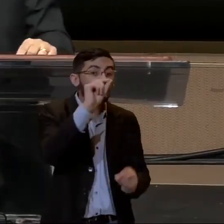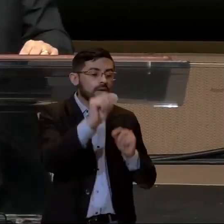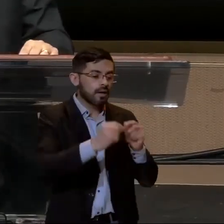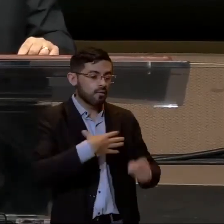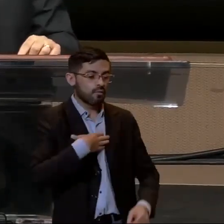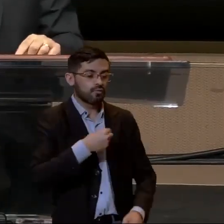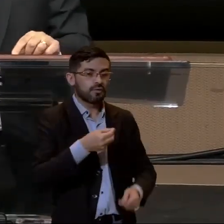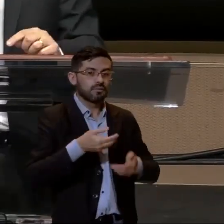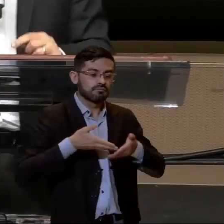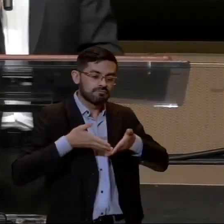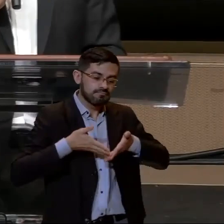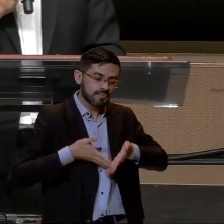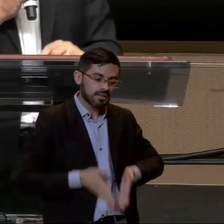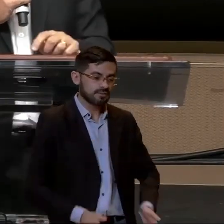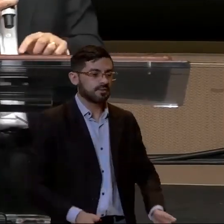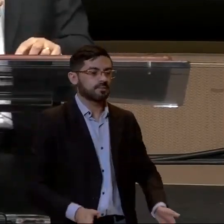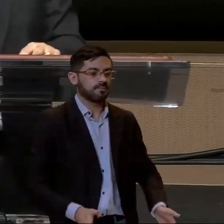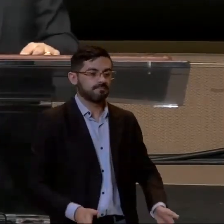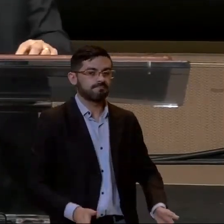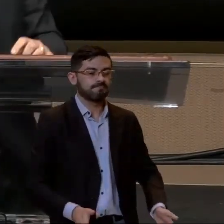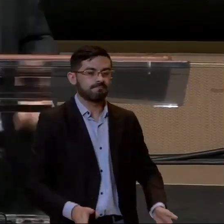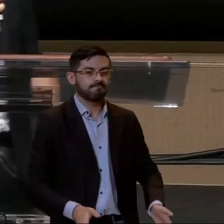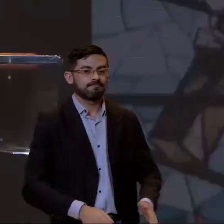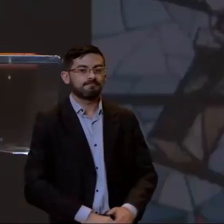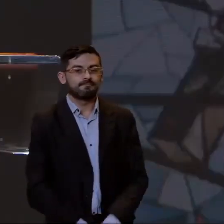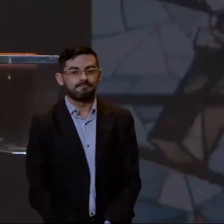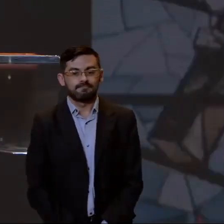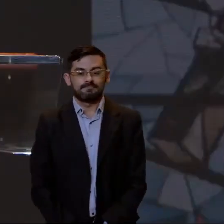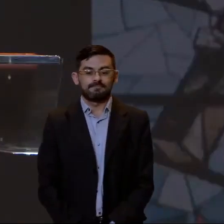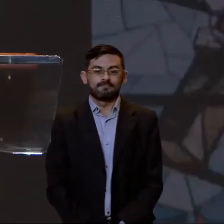seu filho nascer.